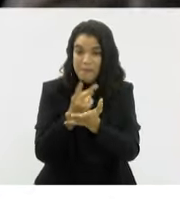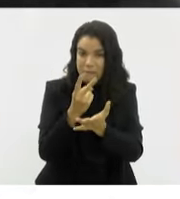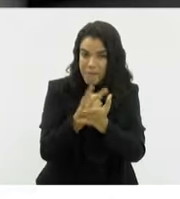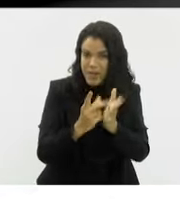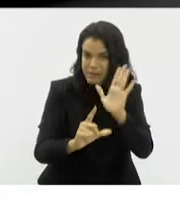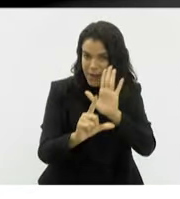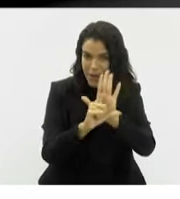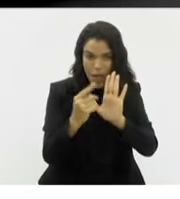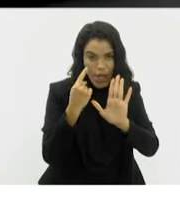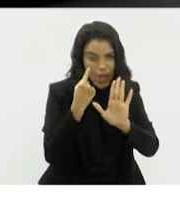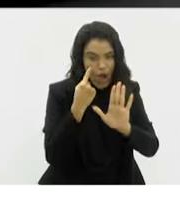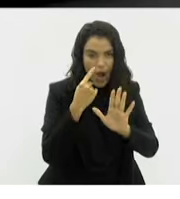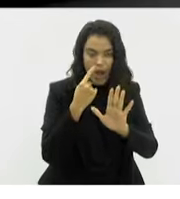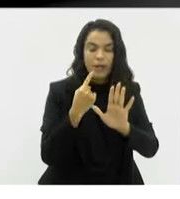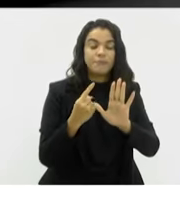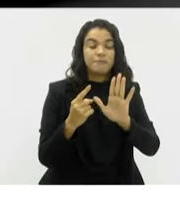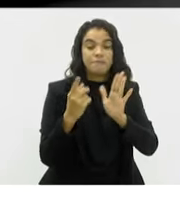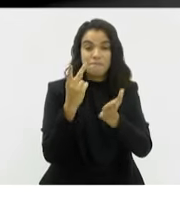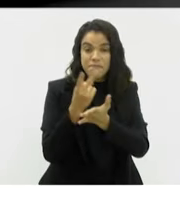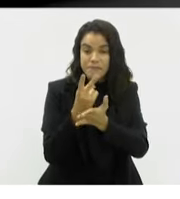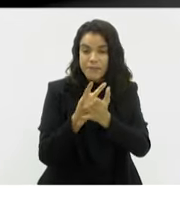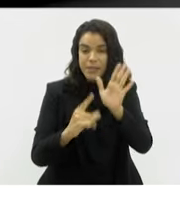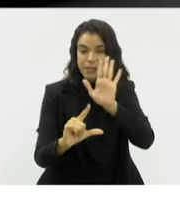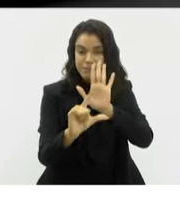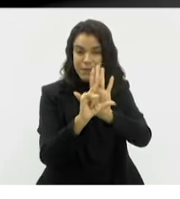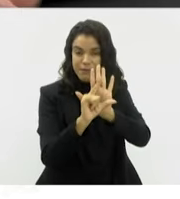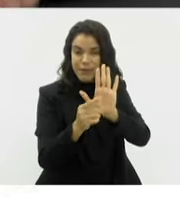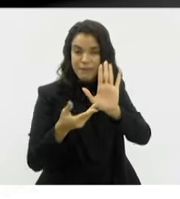o embrólio. Nesta mesma lei,